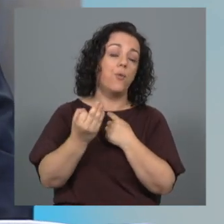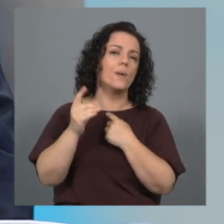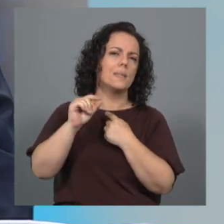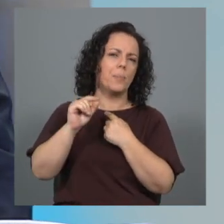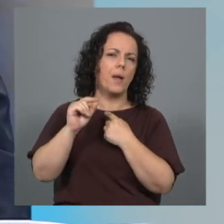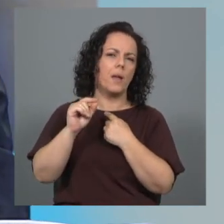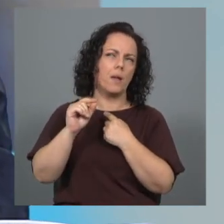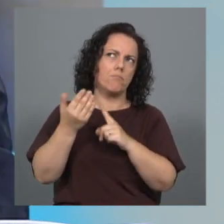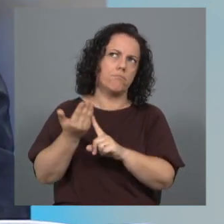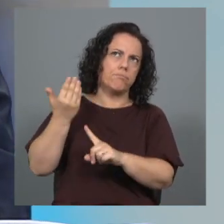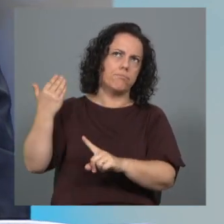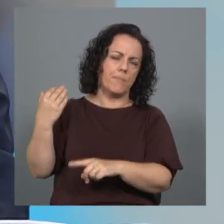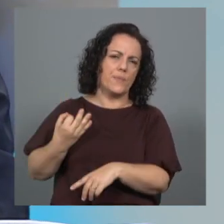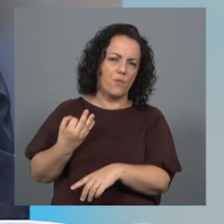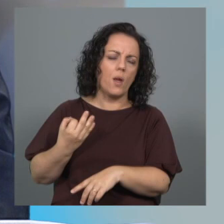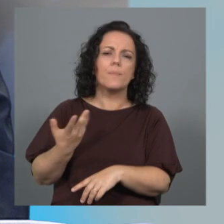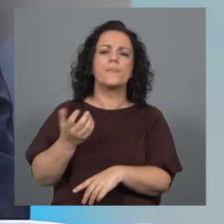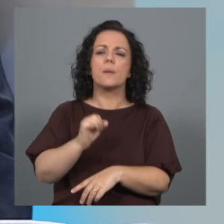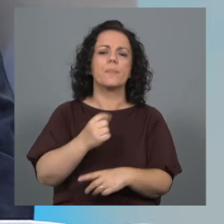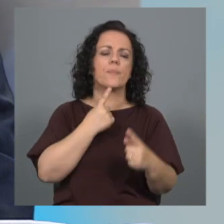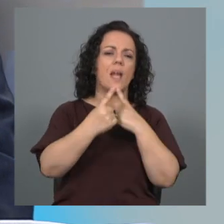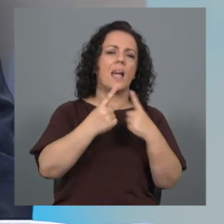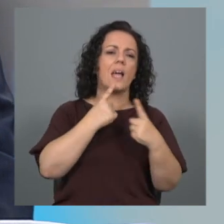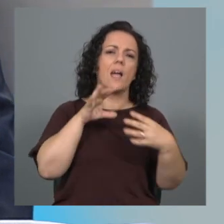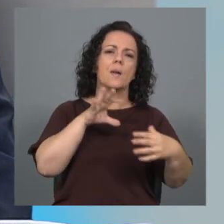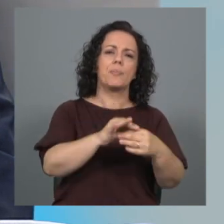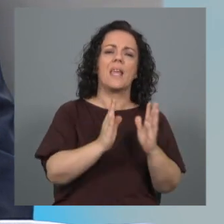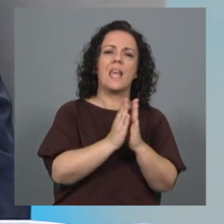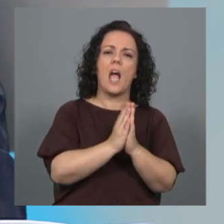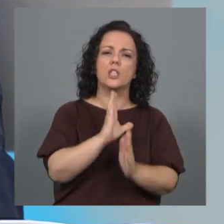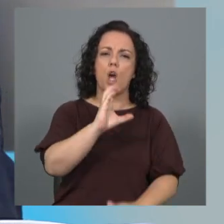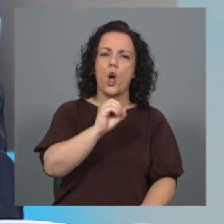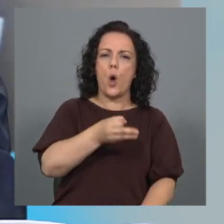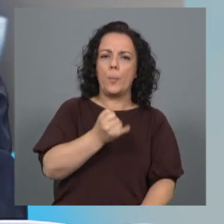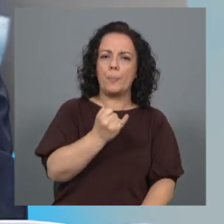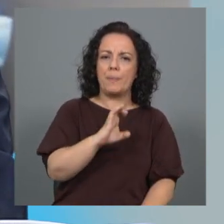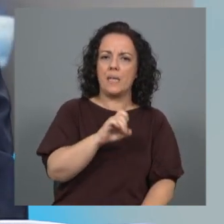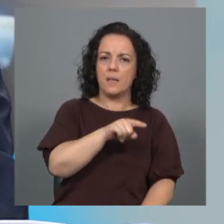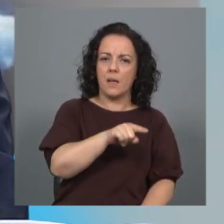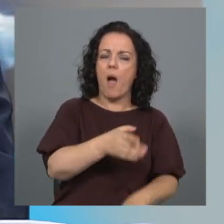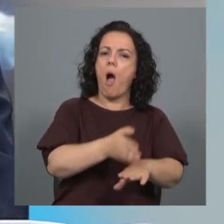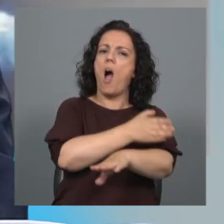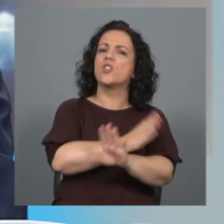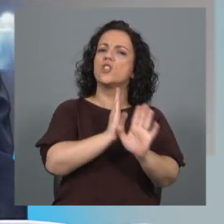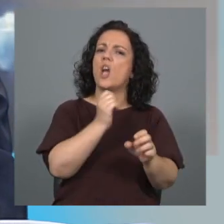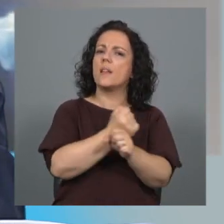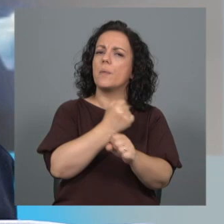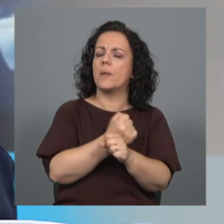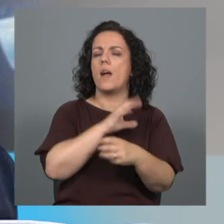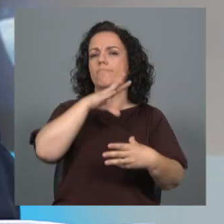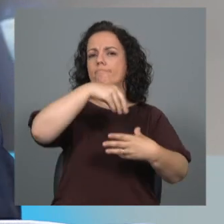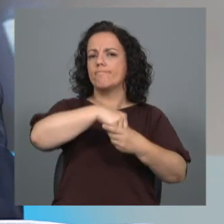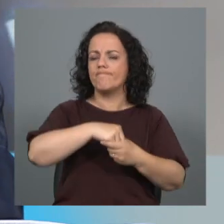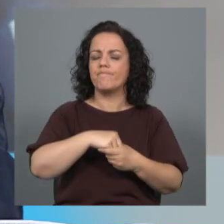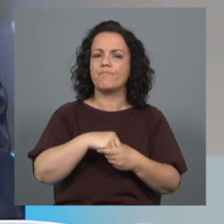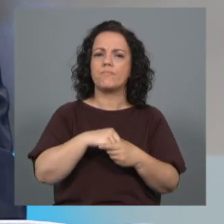já há algum tempo, diálogo, por exemplo, com as igrejas do COPIC, que já tinham muitas delas também trabalho realizado, por exemplo, no âmbito anglicano,